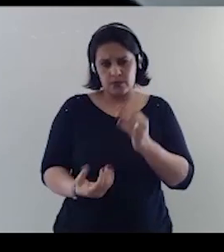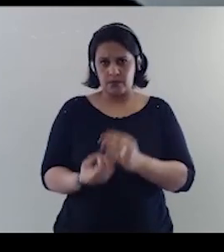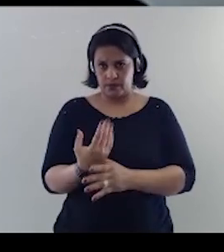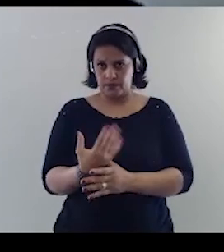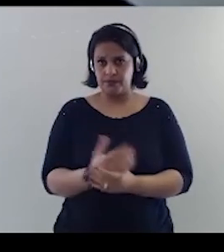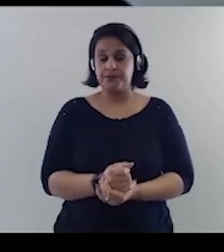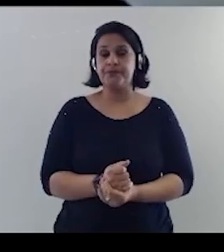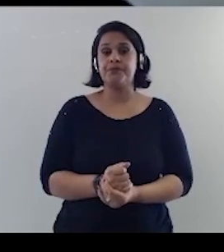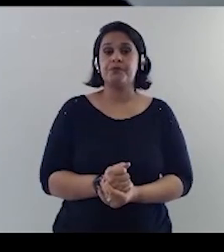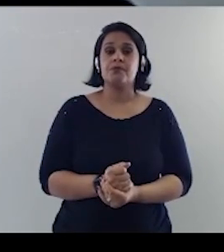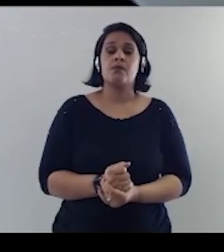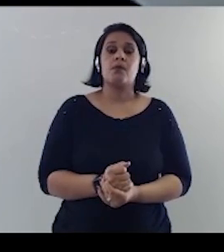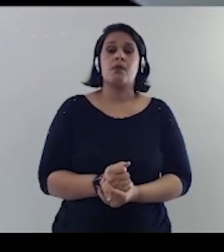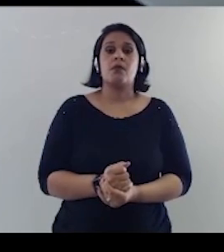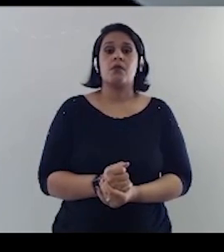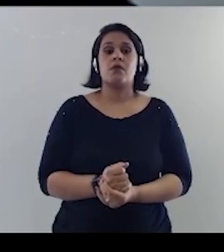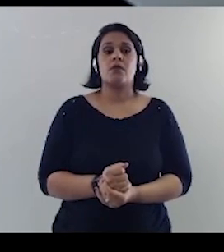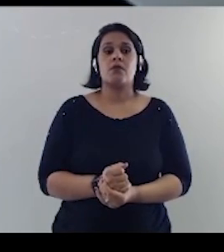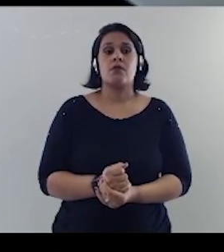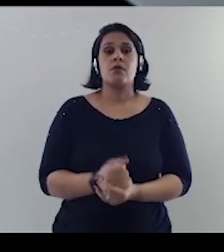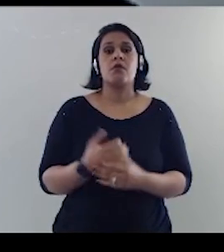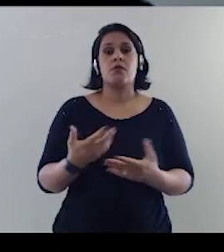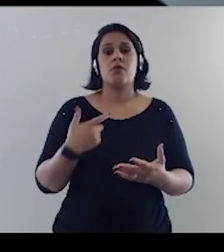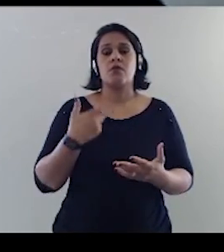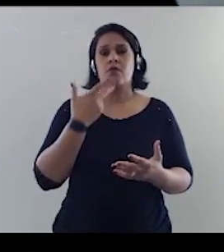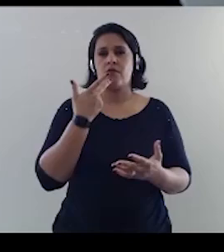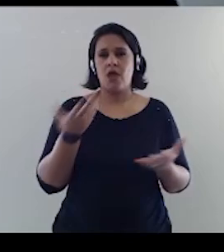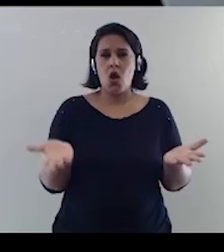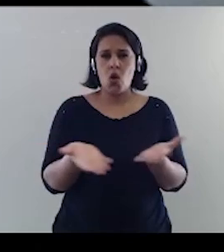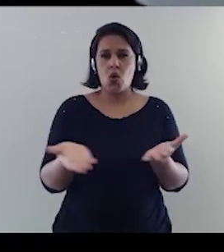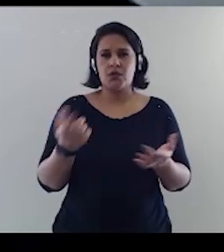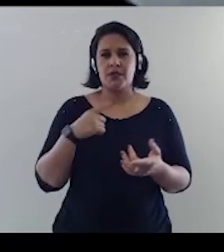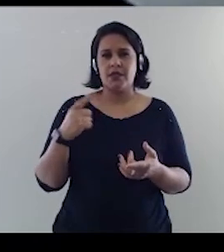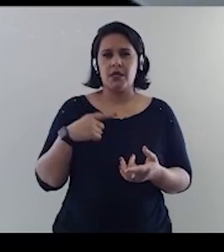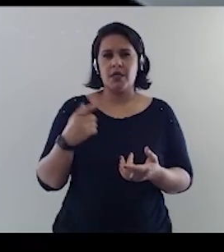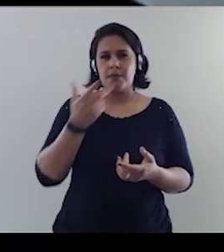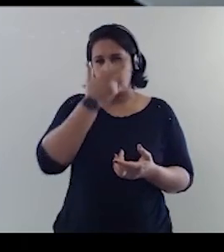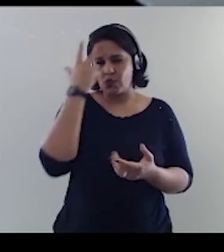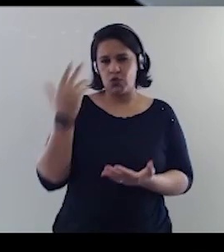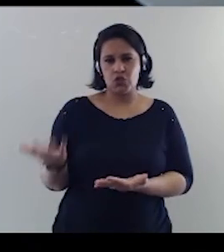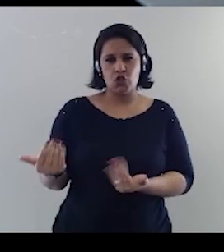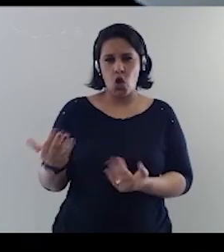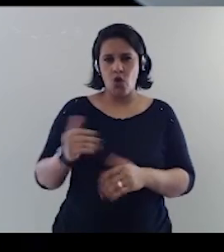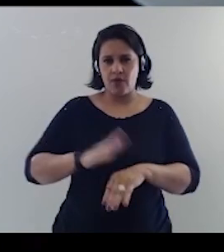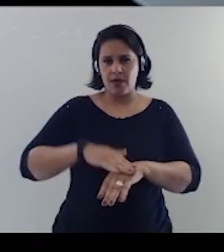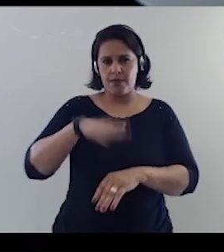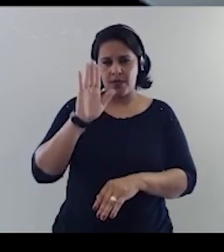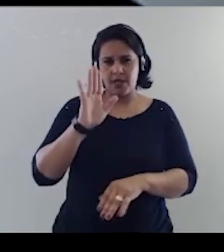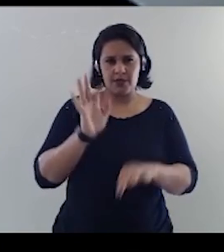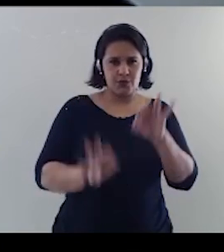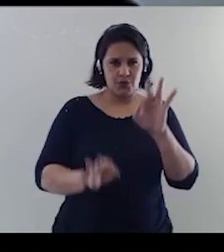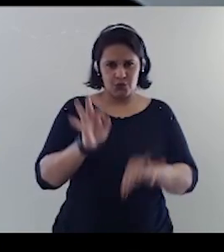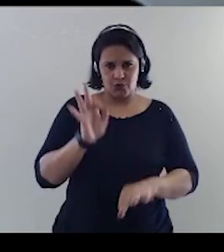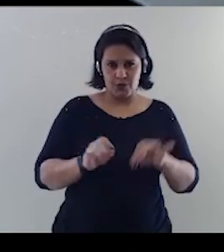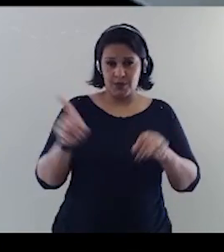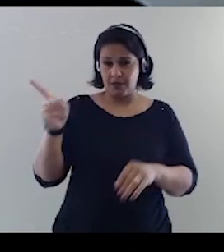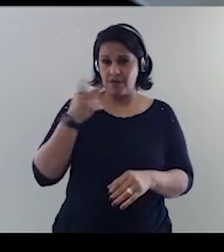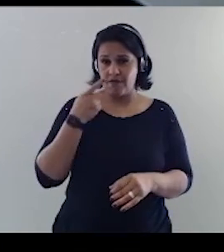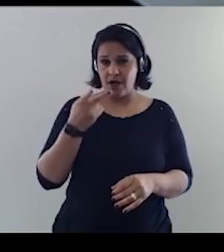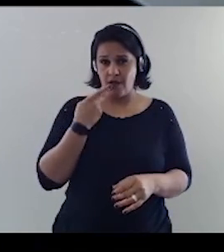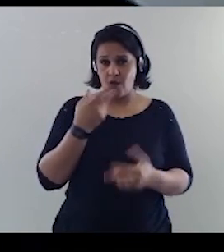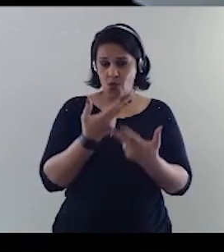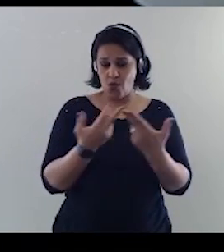me permitiria citar um atual juiz do Tribunal Constitucional, o mais jovem de todos, aliás, o conselheiro Almeida Ribeiro, que disse o